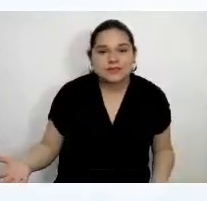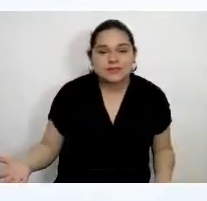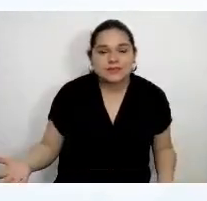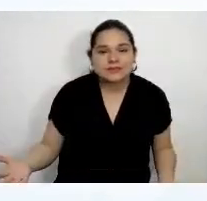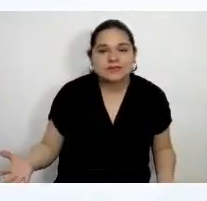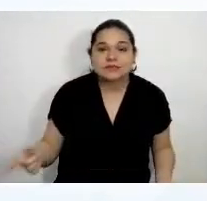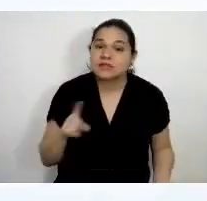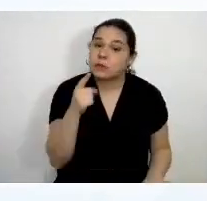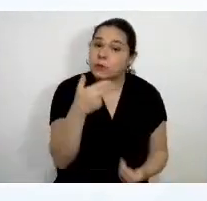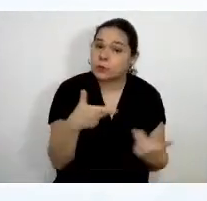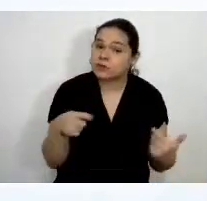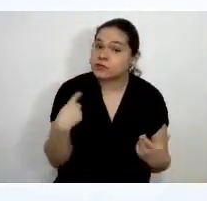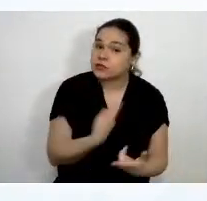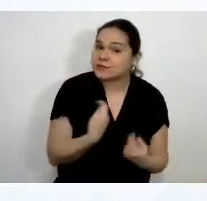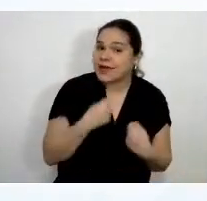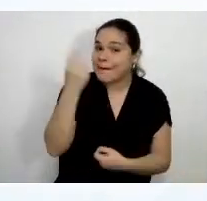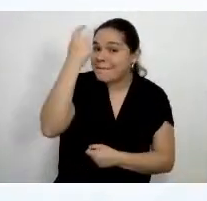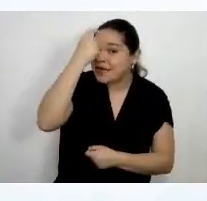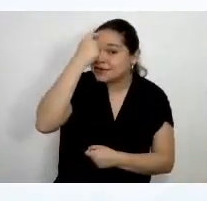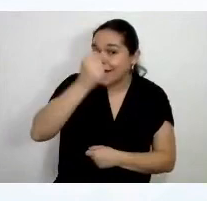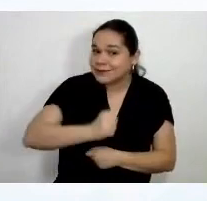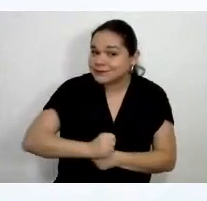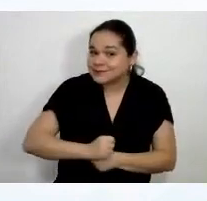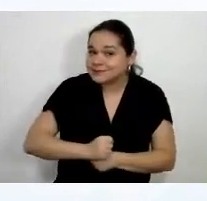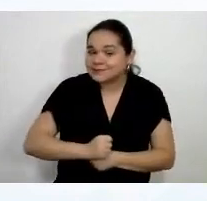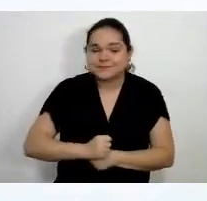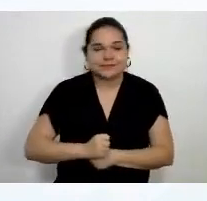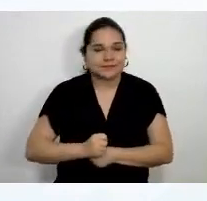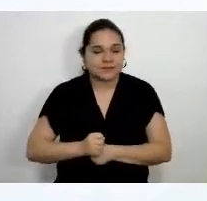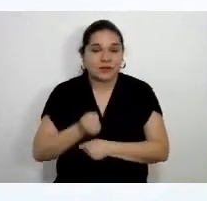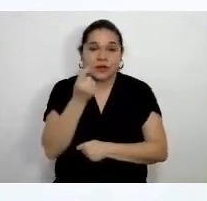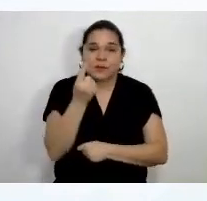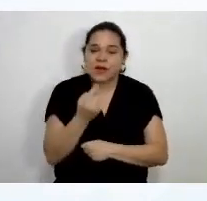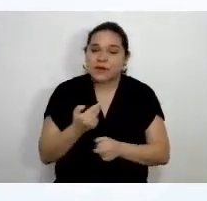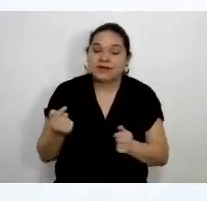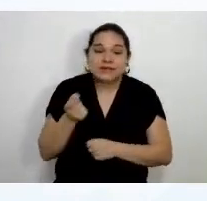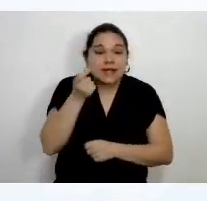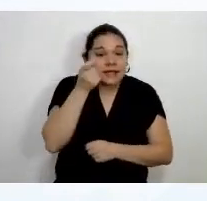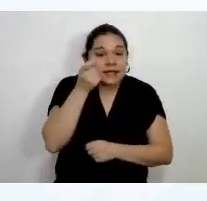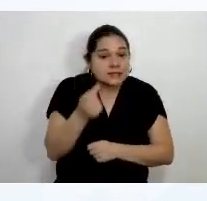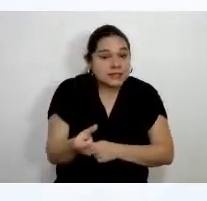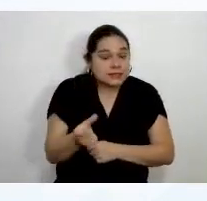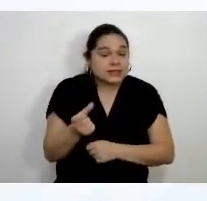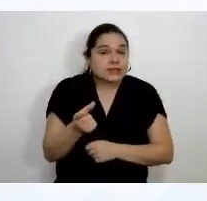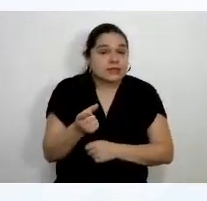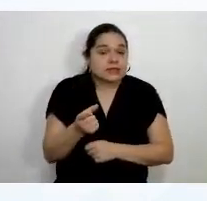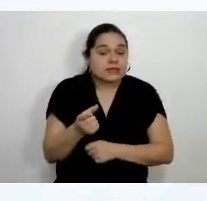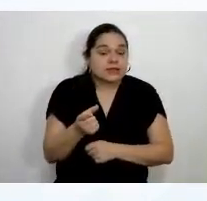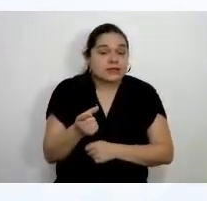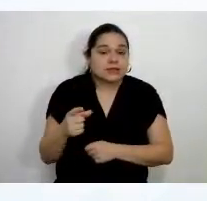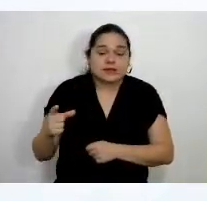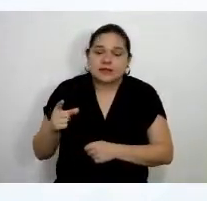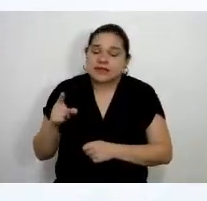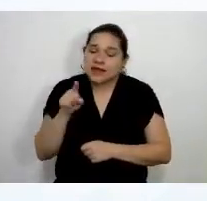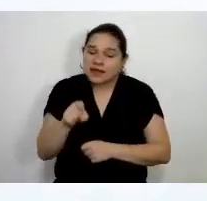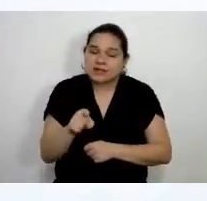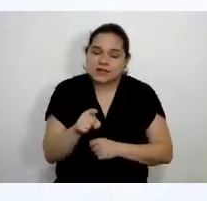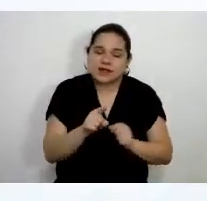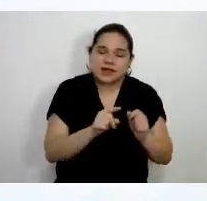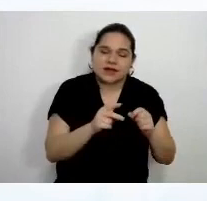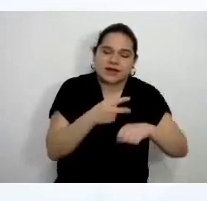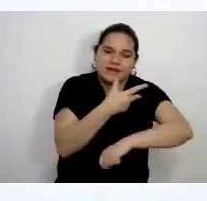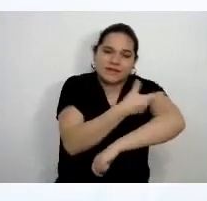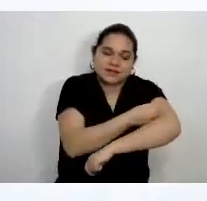consideração. Uma coisa interessante que a gente ouviu falar é que o Sputnik, essa vacina russa, ela vai